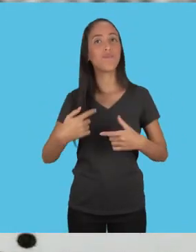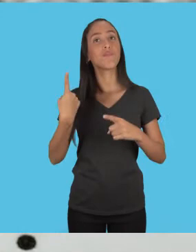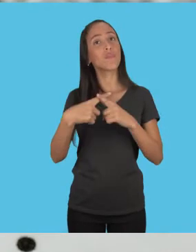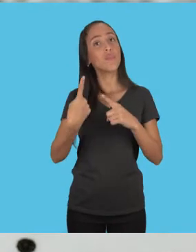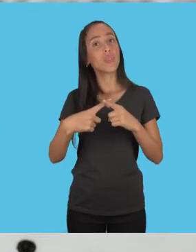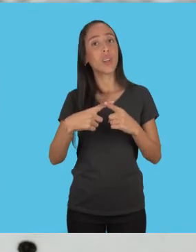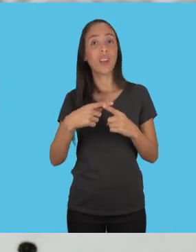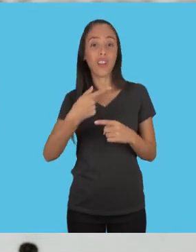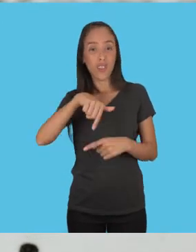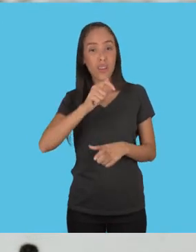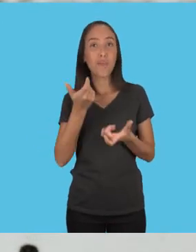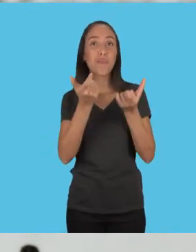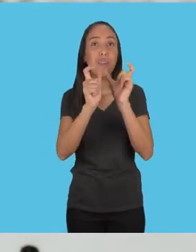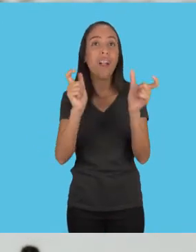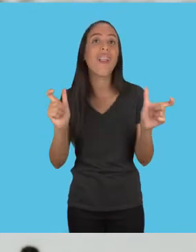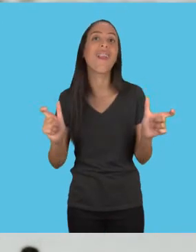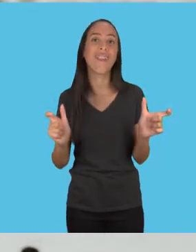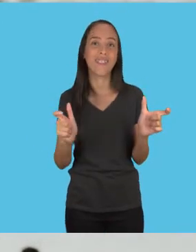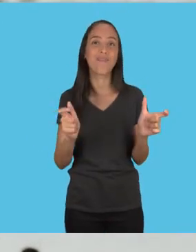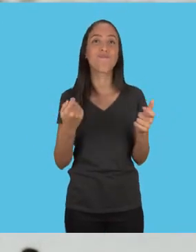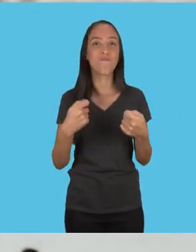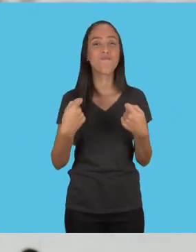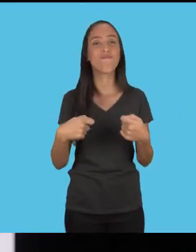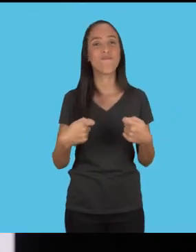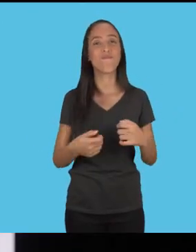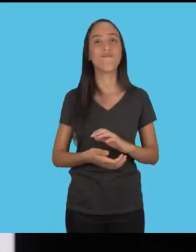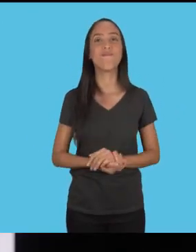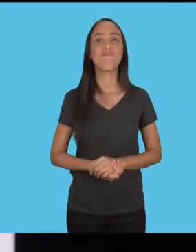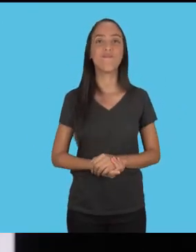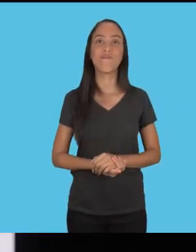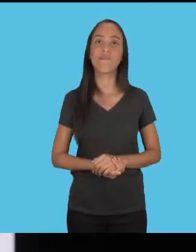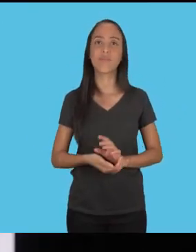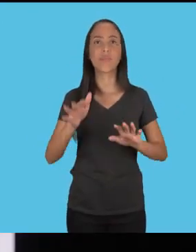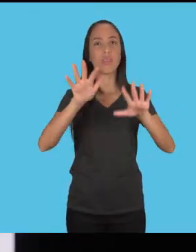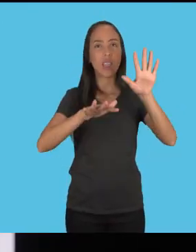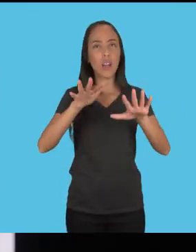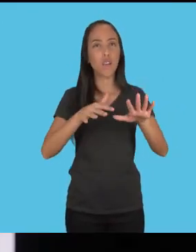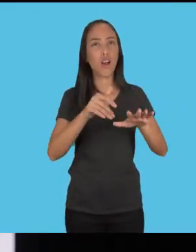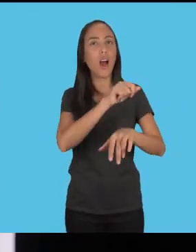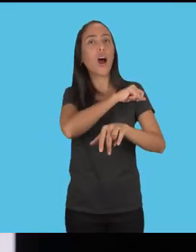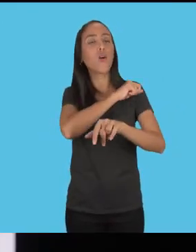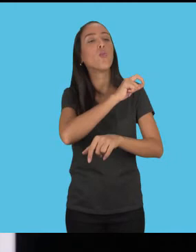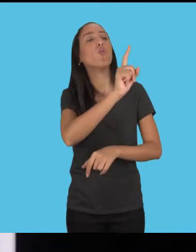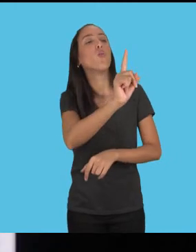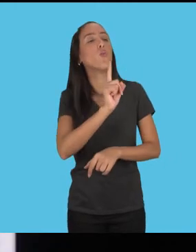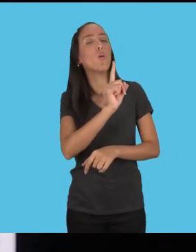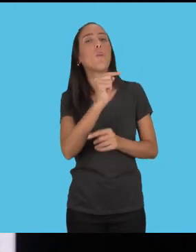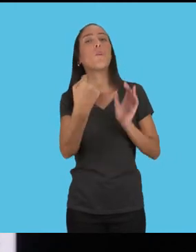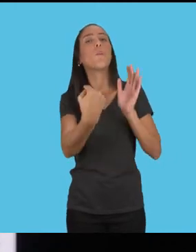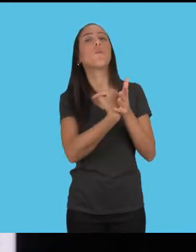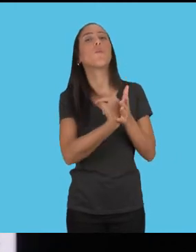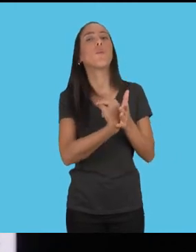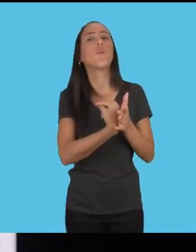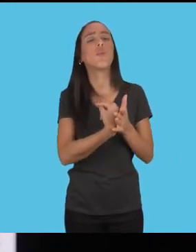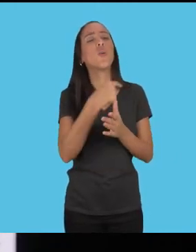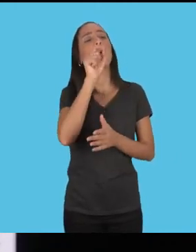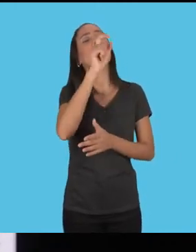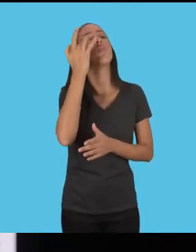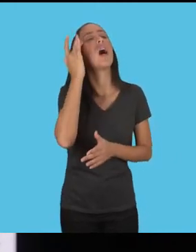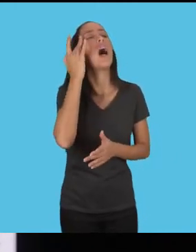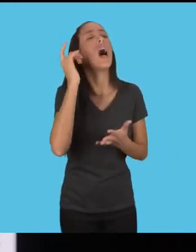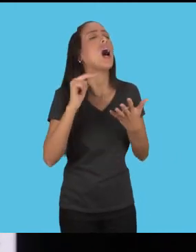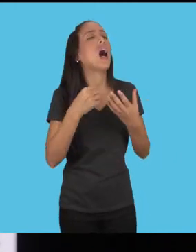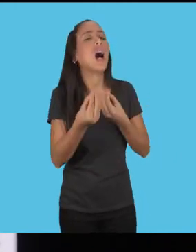das palavras. Eu venho às vezes um aluno para a gente perguntar o que é que o